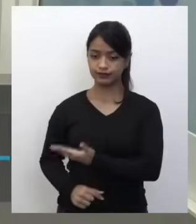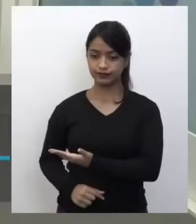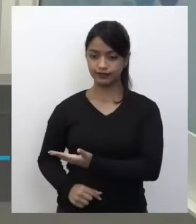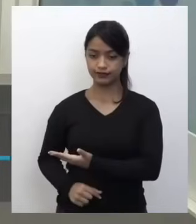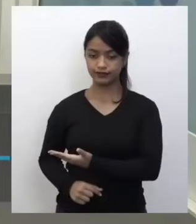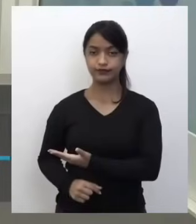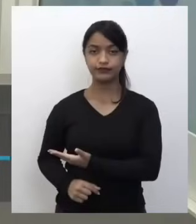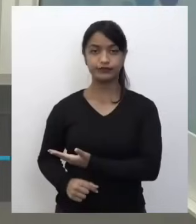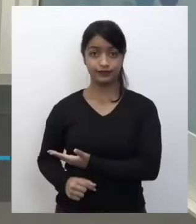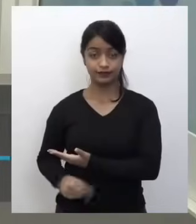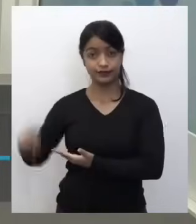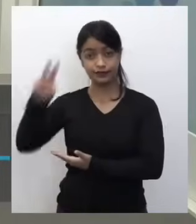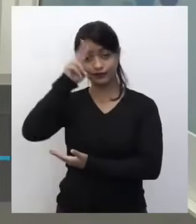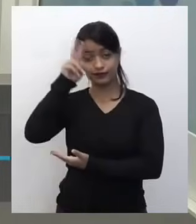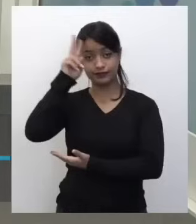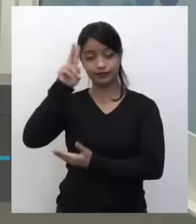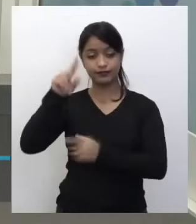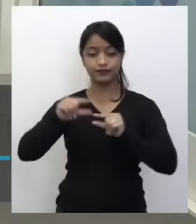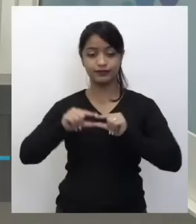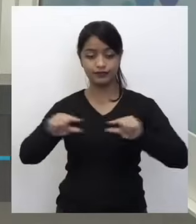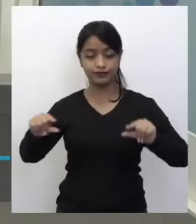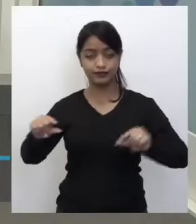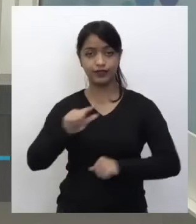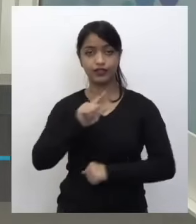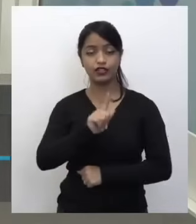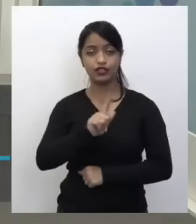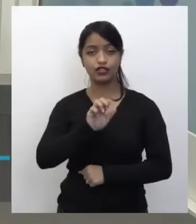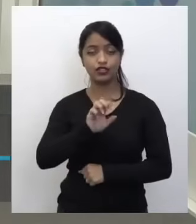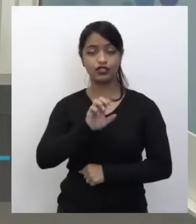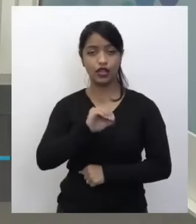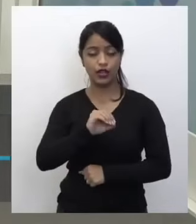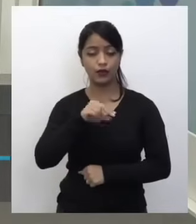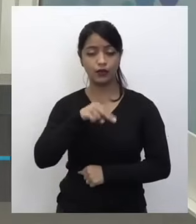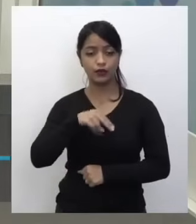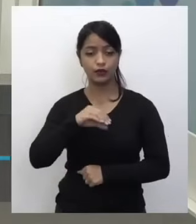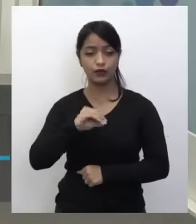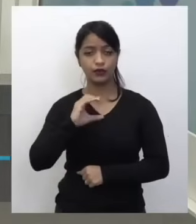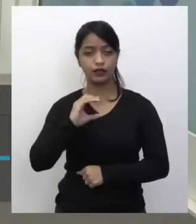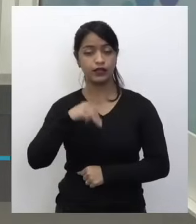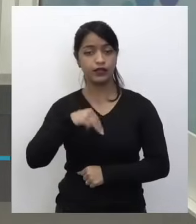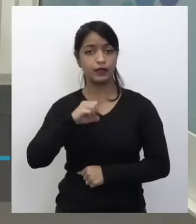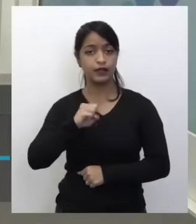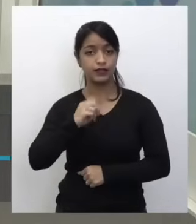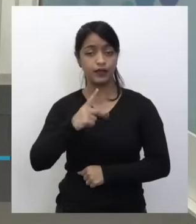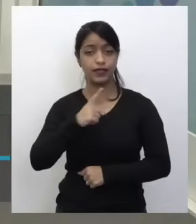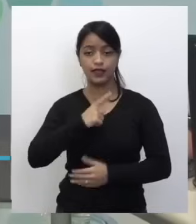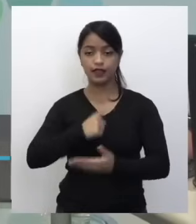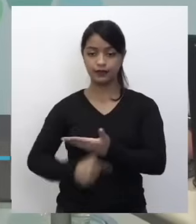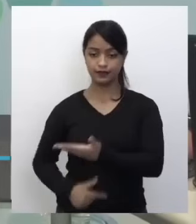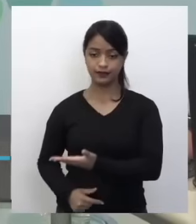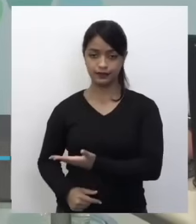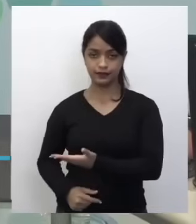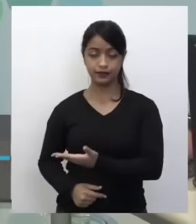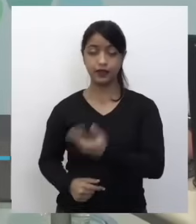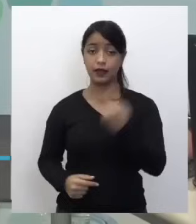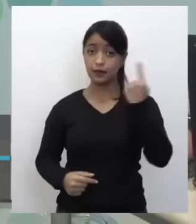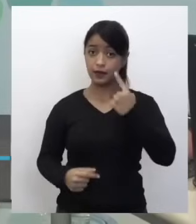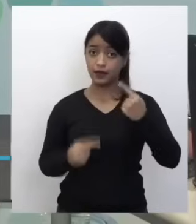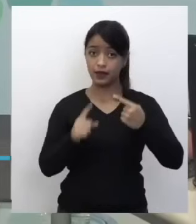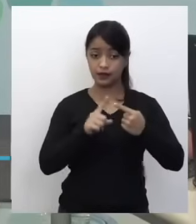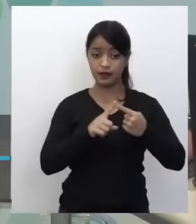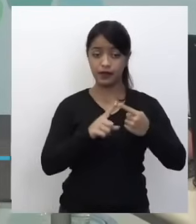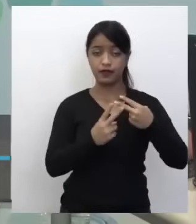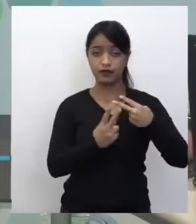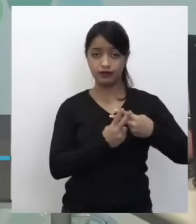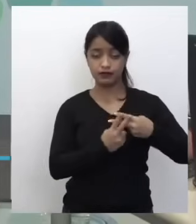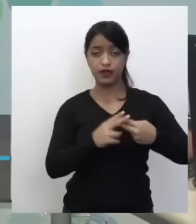falamos aí da hashtag do GEL no CMSP, então tá aparecendo aí para vocês, né, aqui embaixo, ó, o Eu no CMSP, né, e o